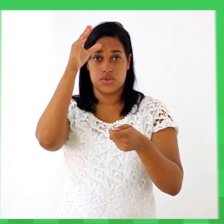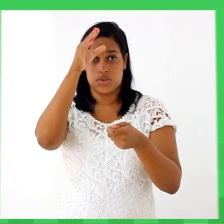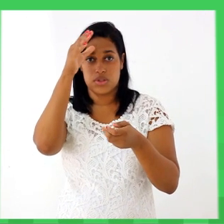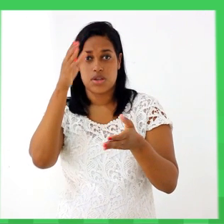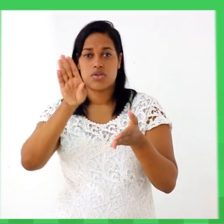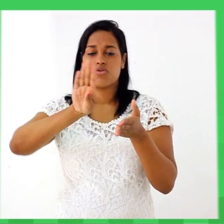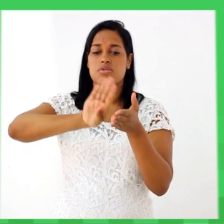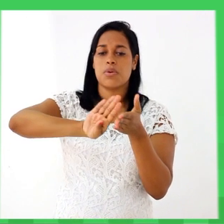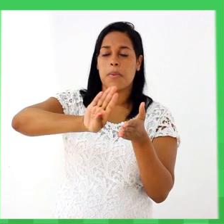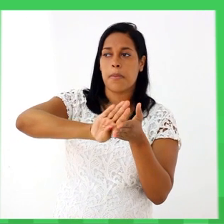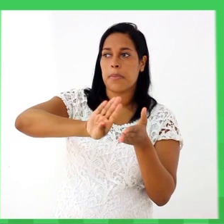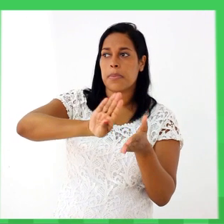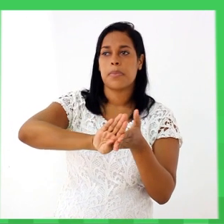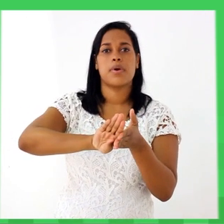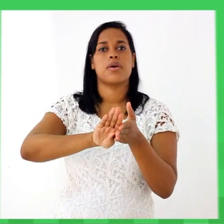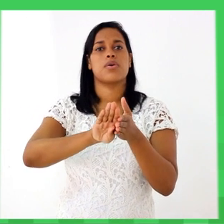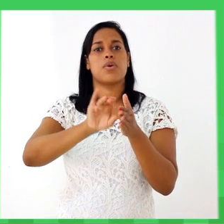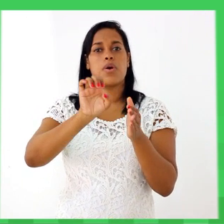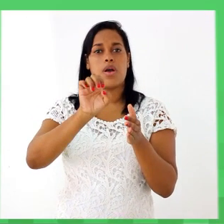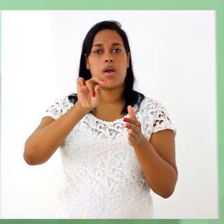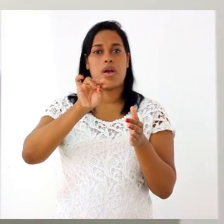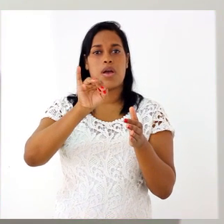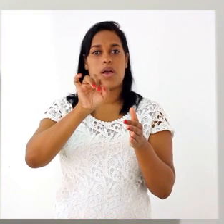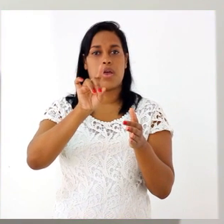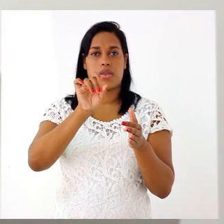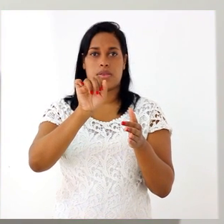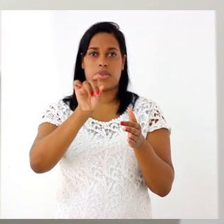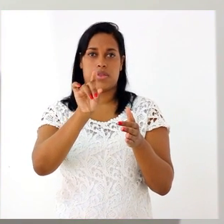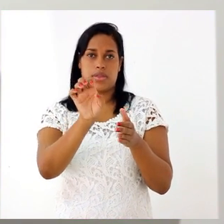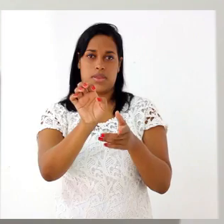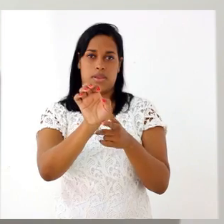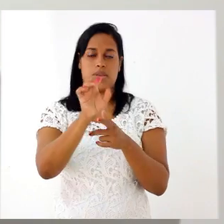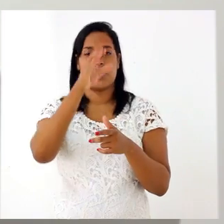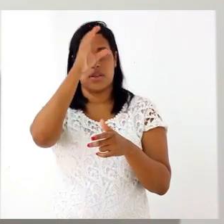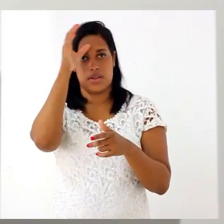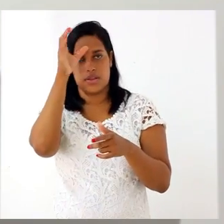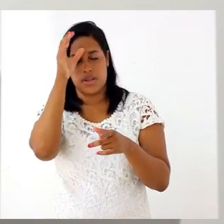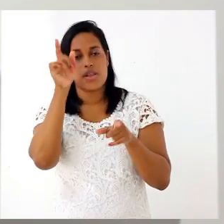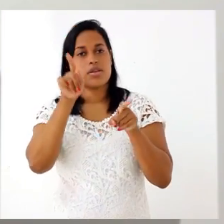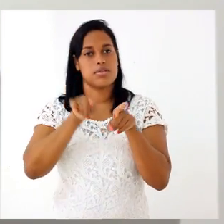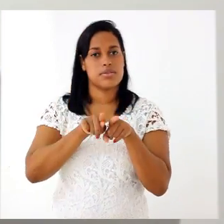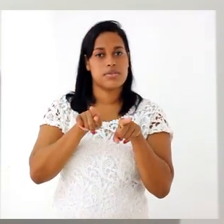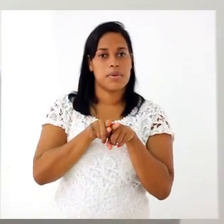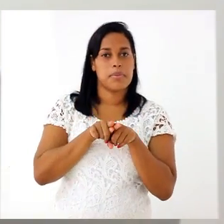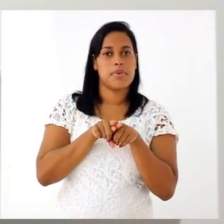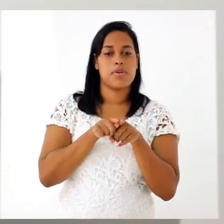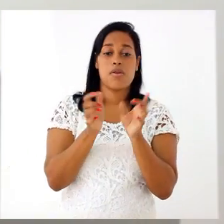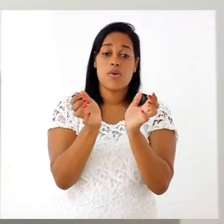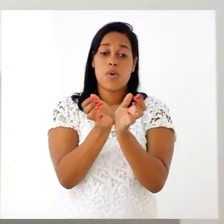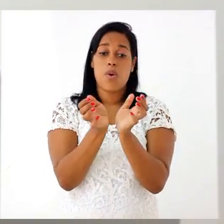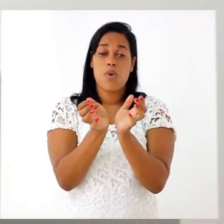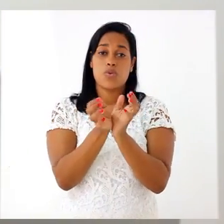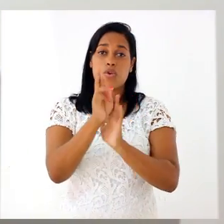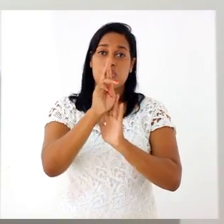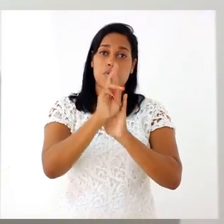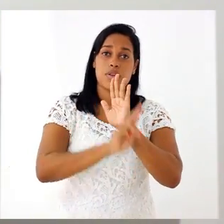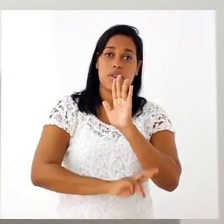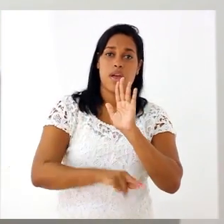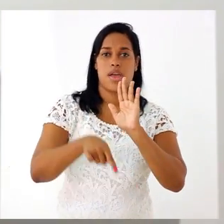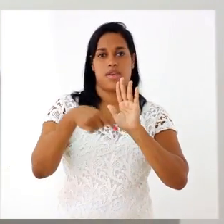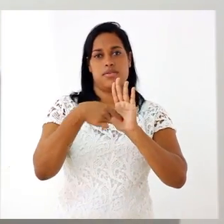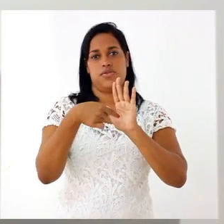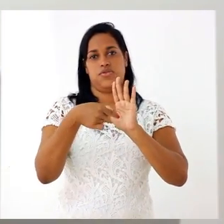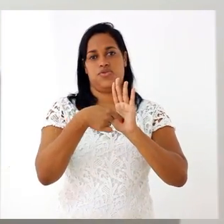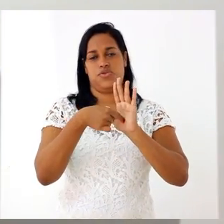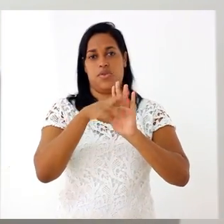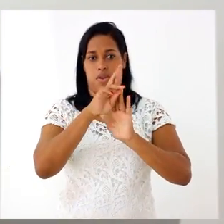a entidade clientes. Sempre pense na entidade como um conjunto de registros e não como